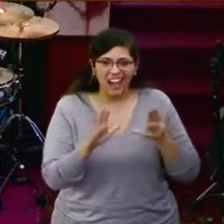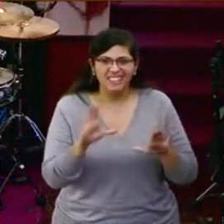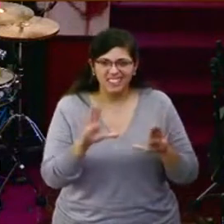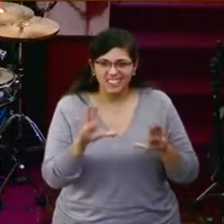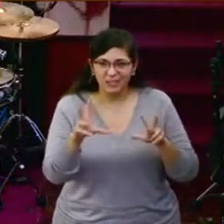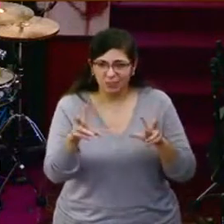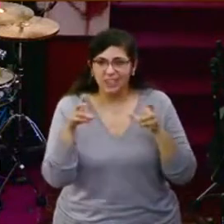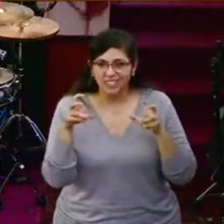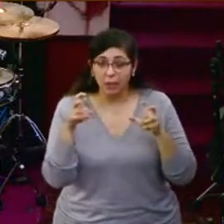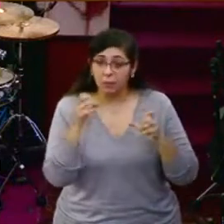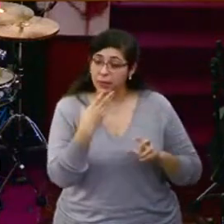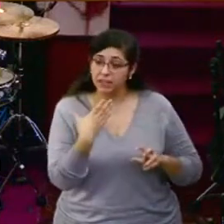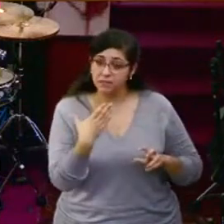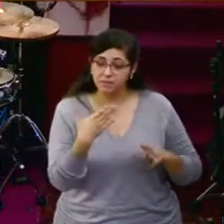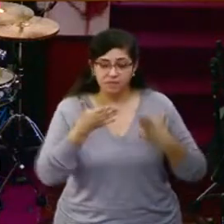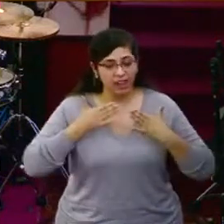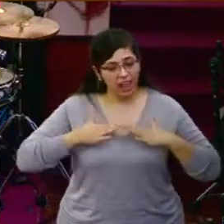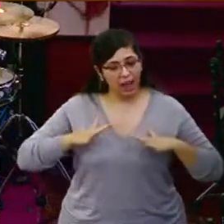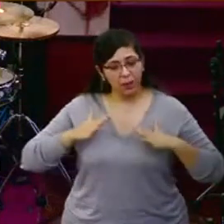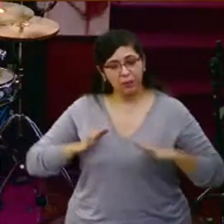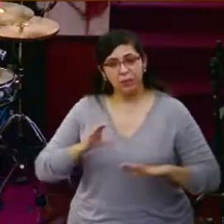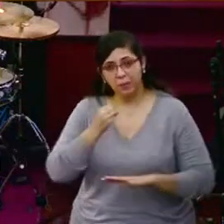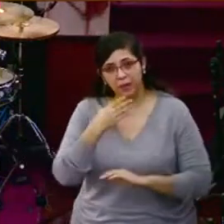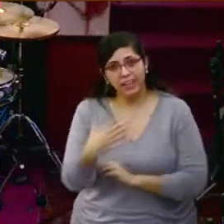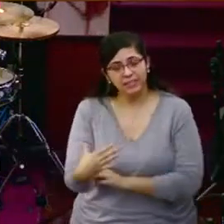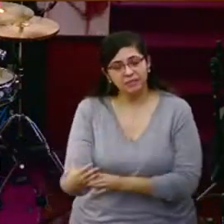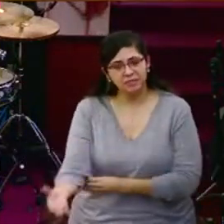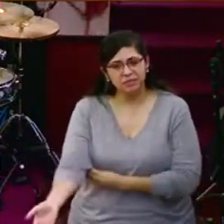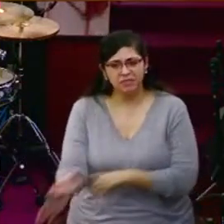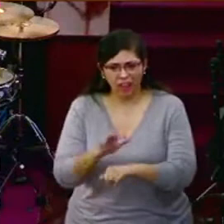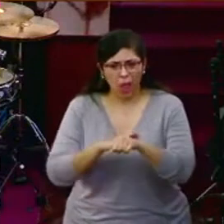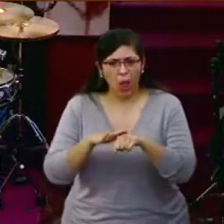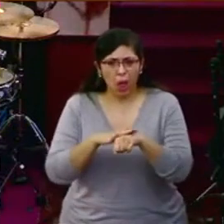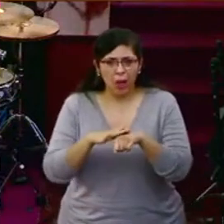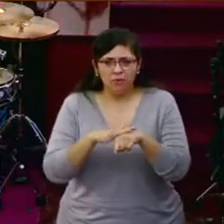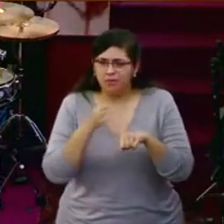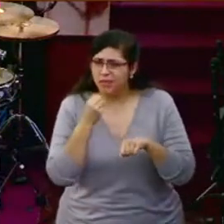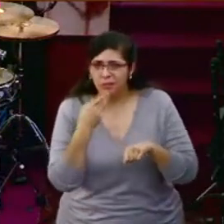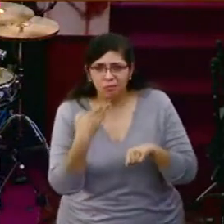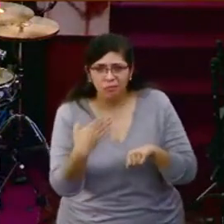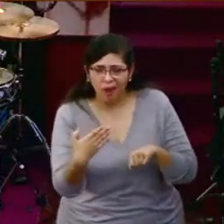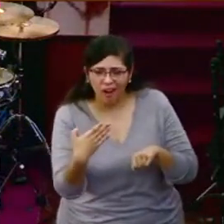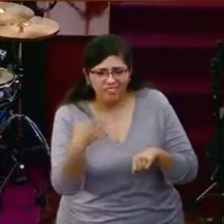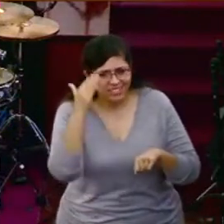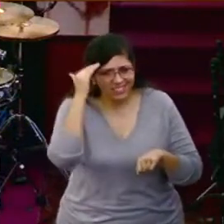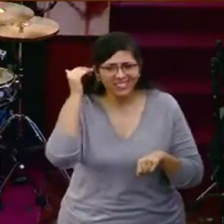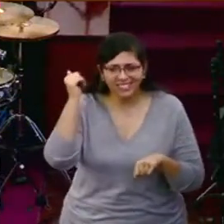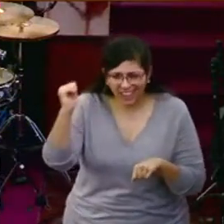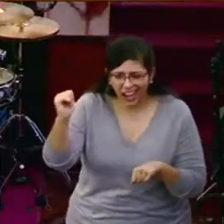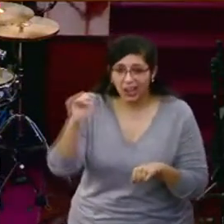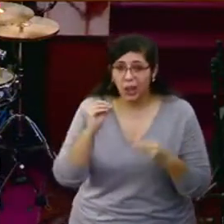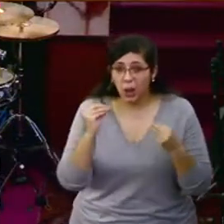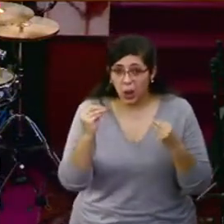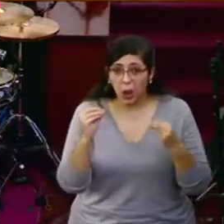é tranquilidade e quando você conversa com ela se ela sabe inclusive como as outras pessoas devem